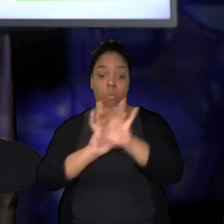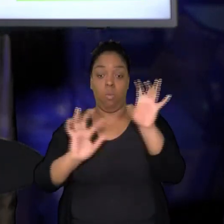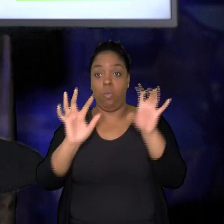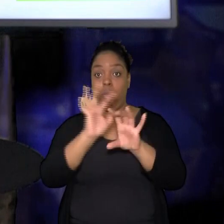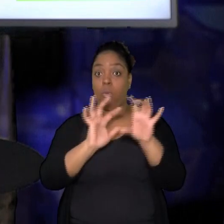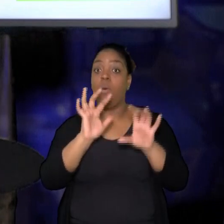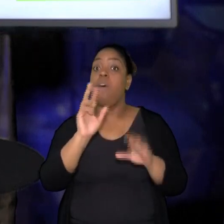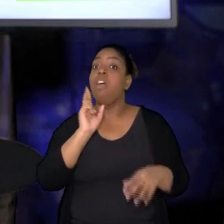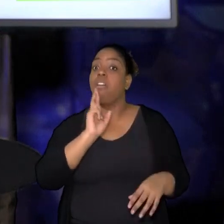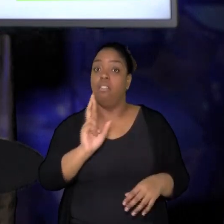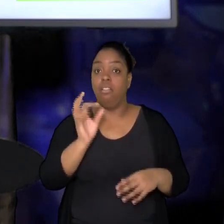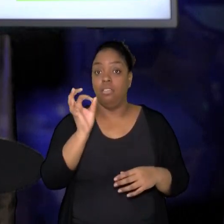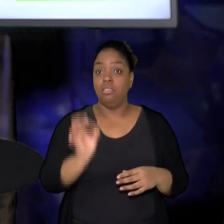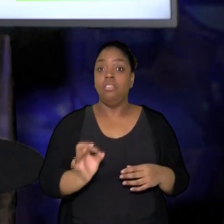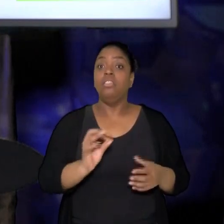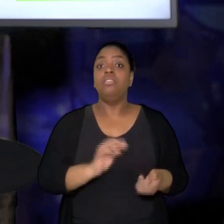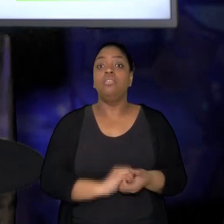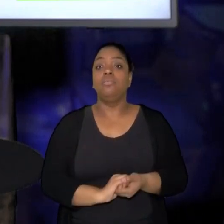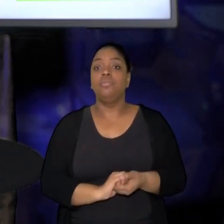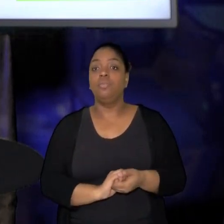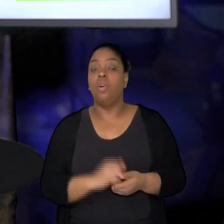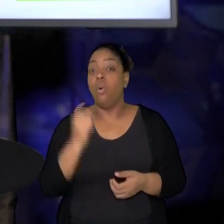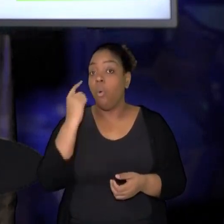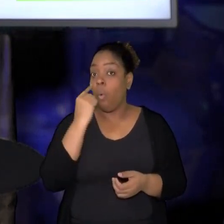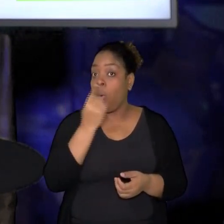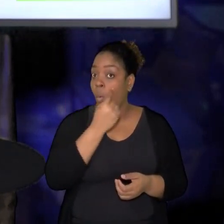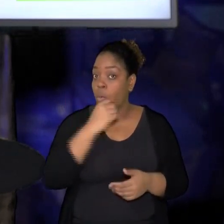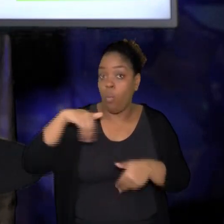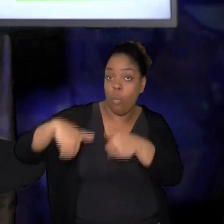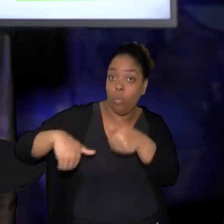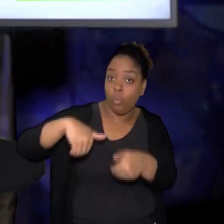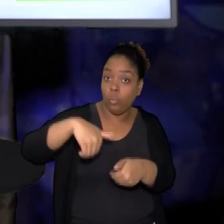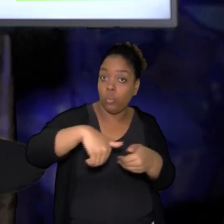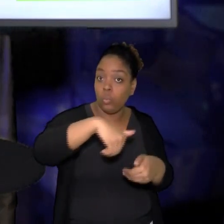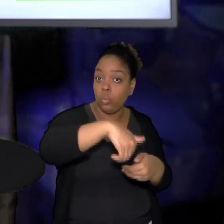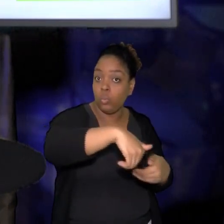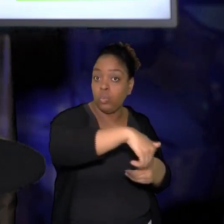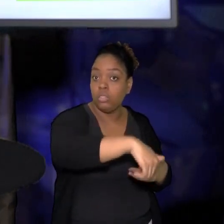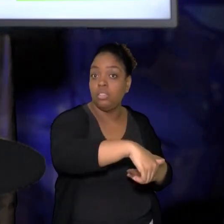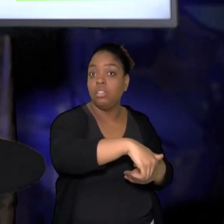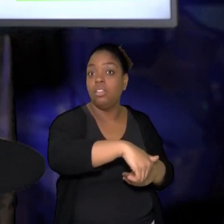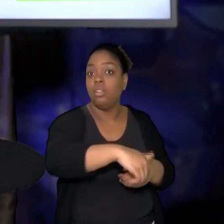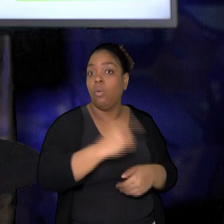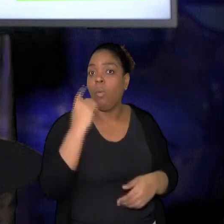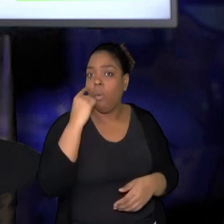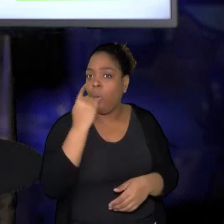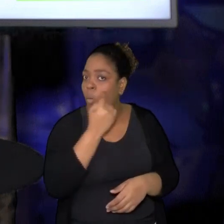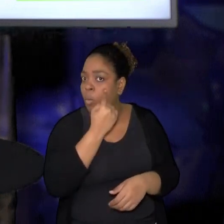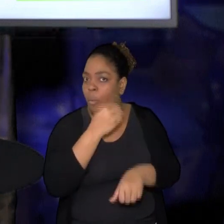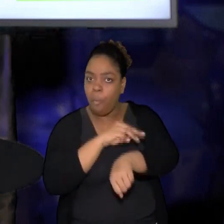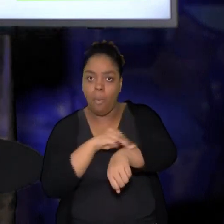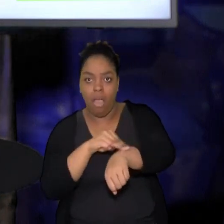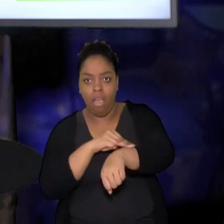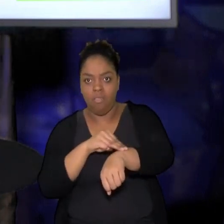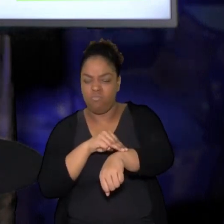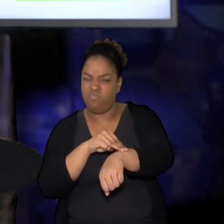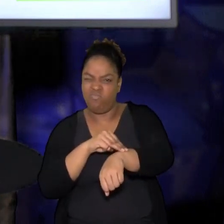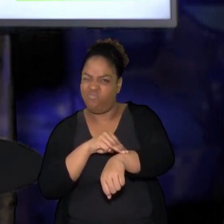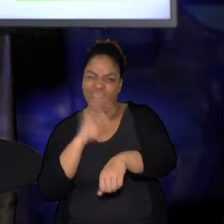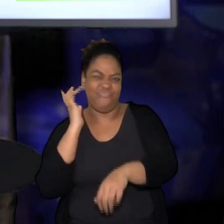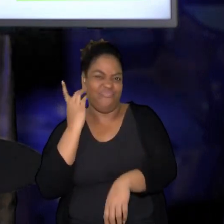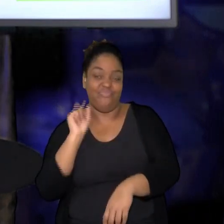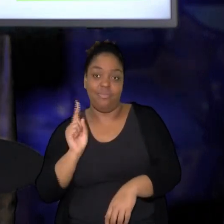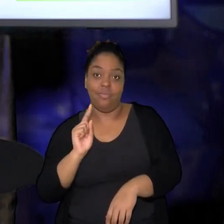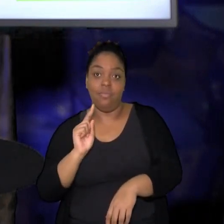a resposta correta. Os olhos do Curupira são marrons? Acho que não.